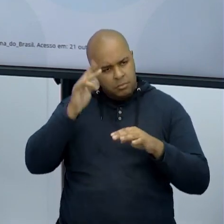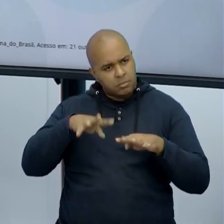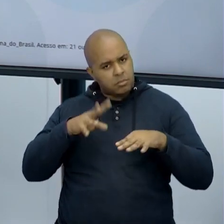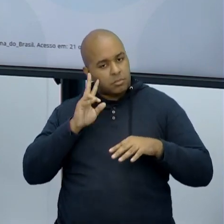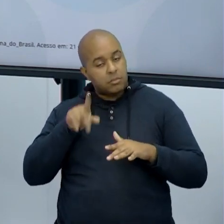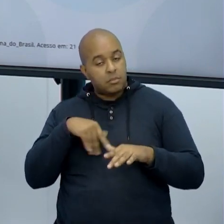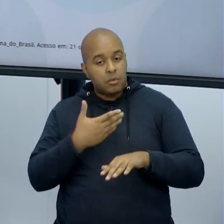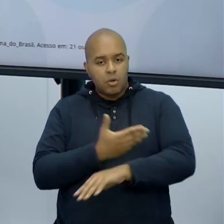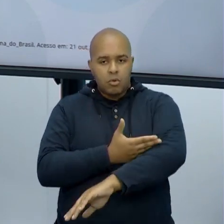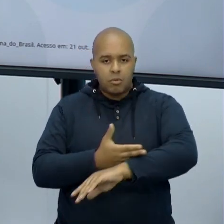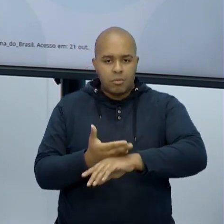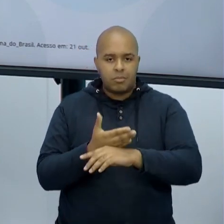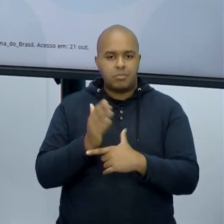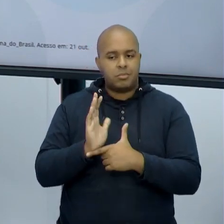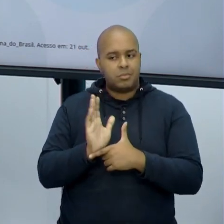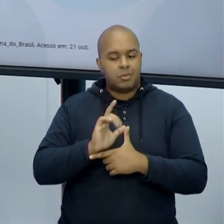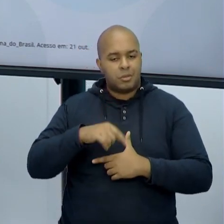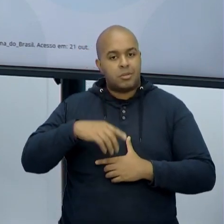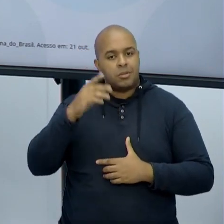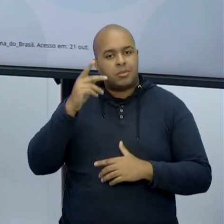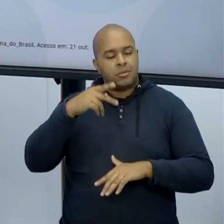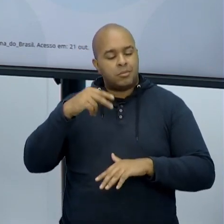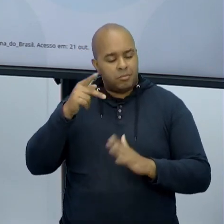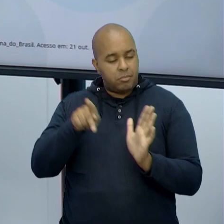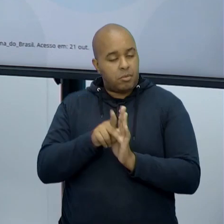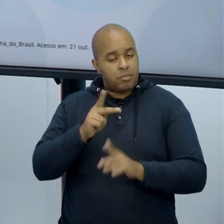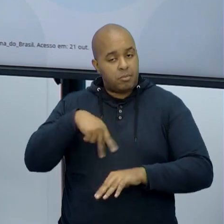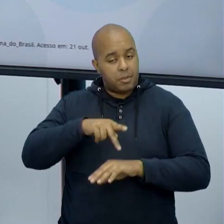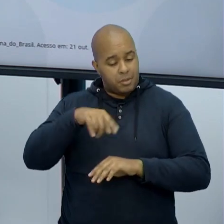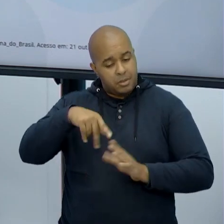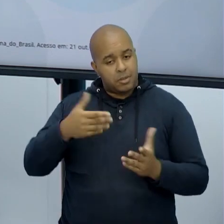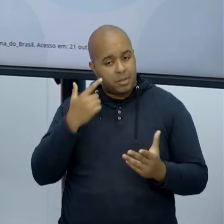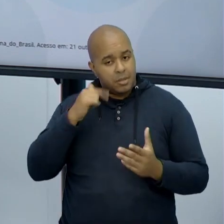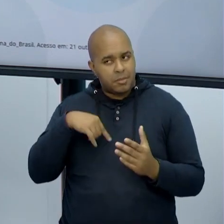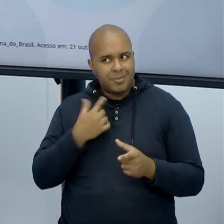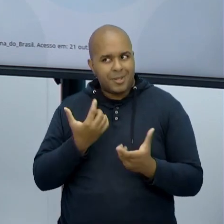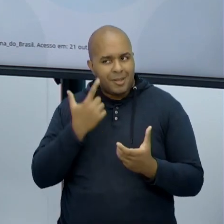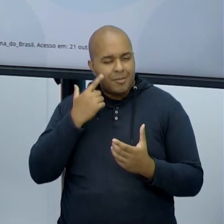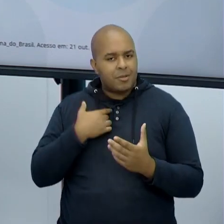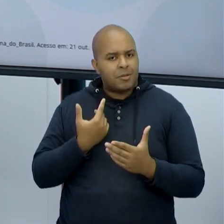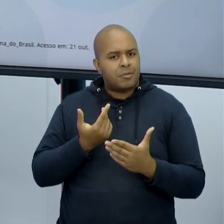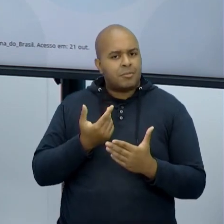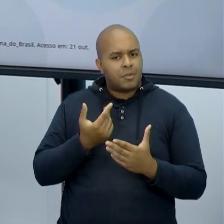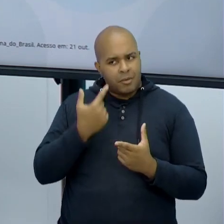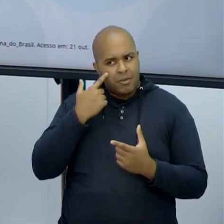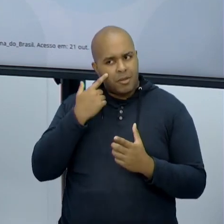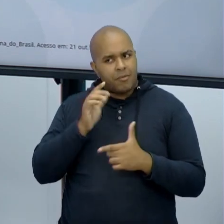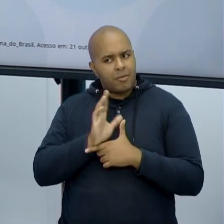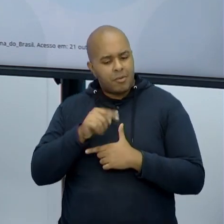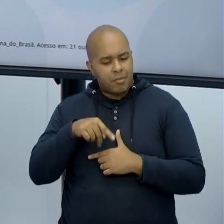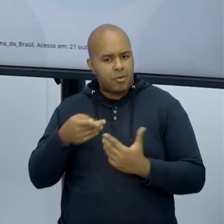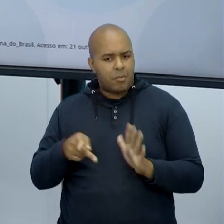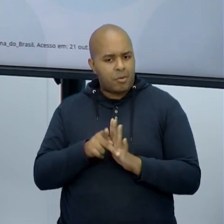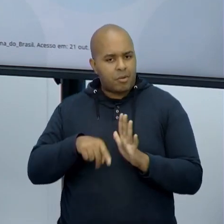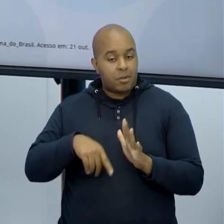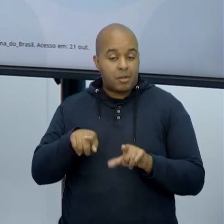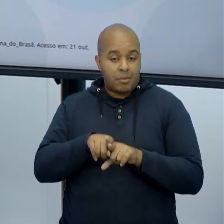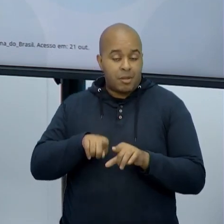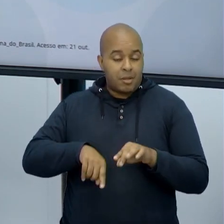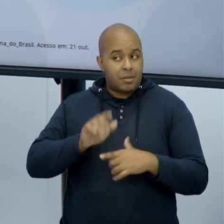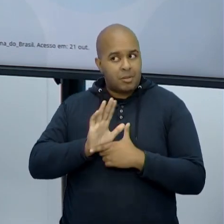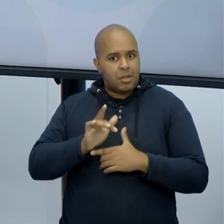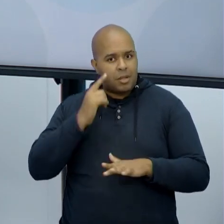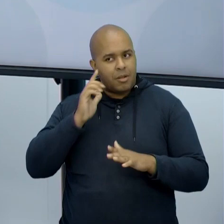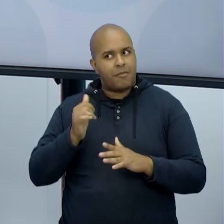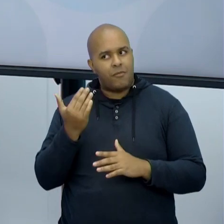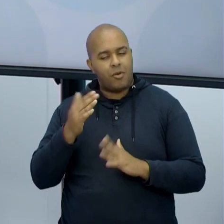se acostuma com o cinema nacional, e aí a gente começa a querer cinema nacional, querer assistir filmes nacionais, inclusive nos cinemas,